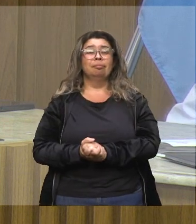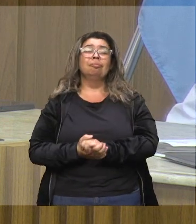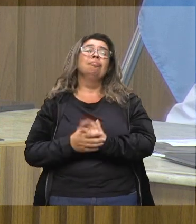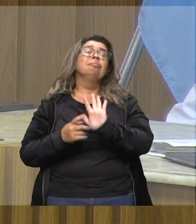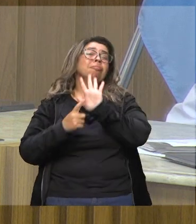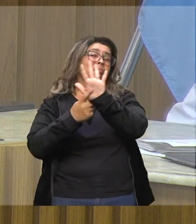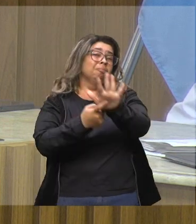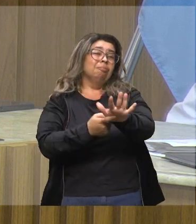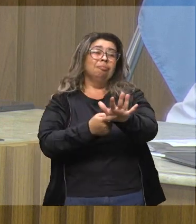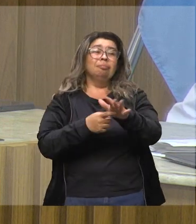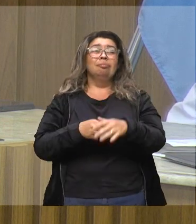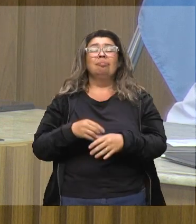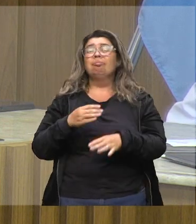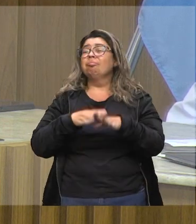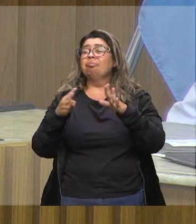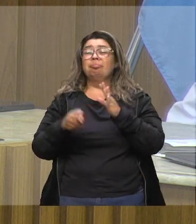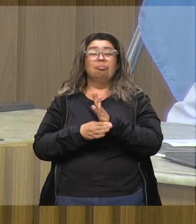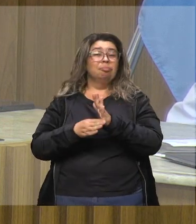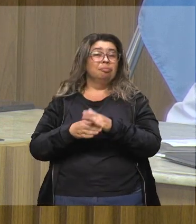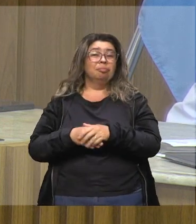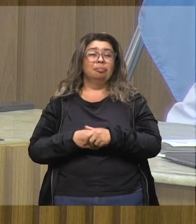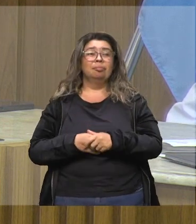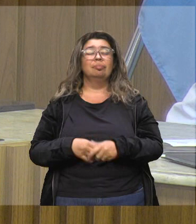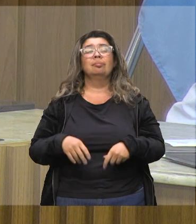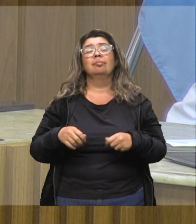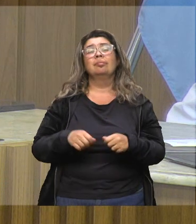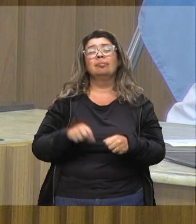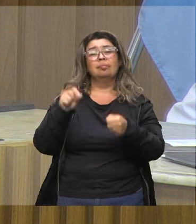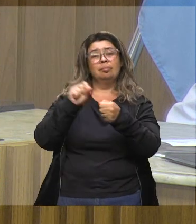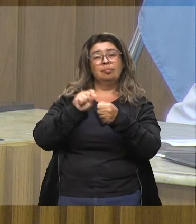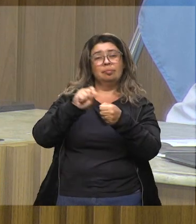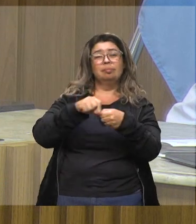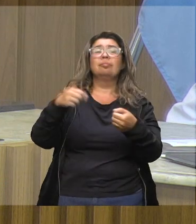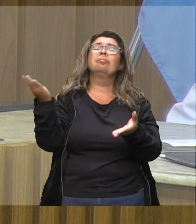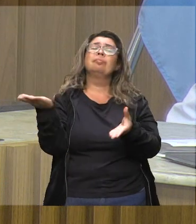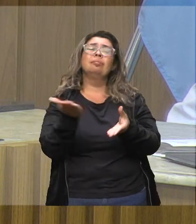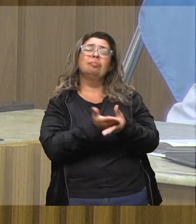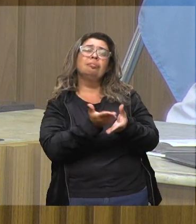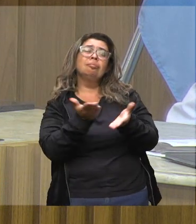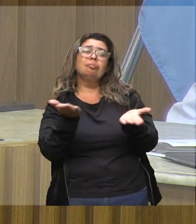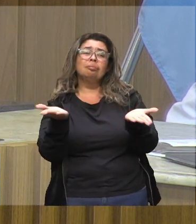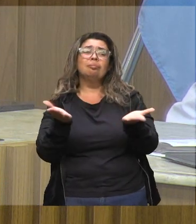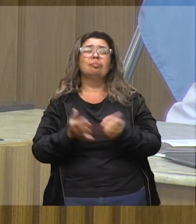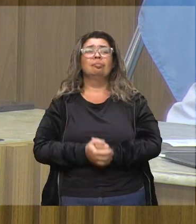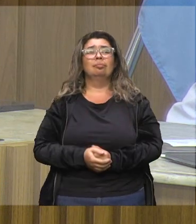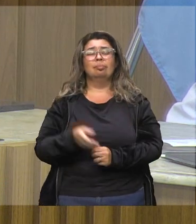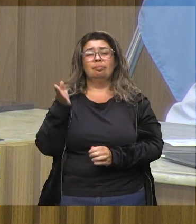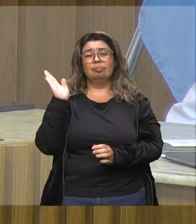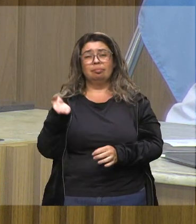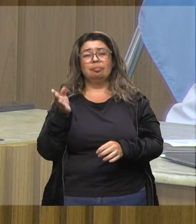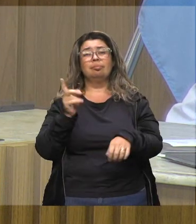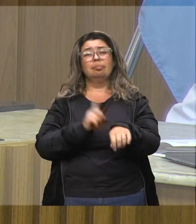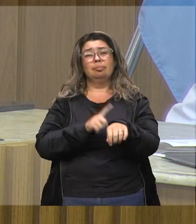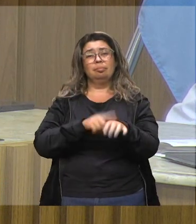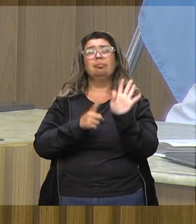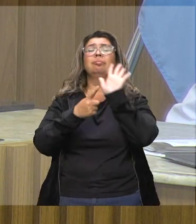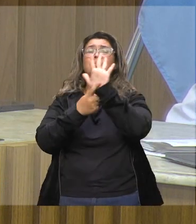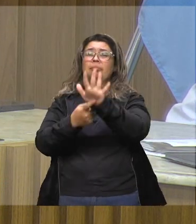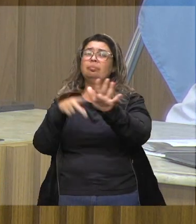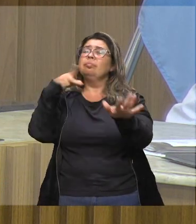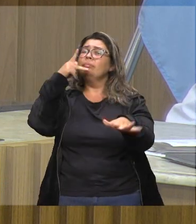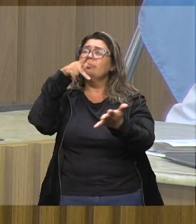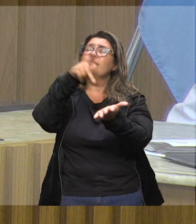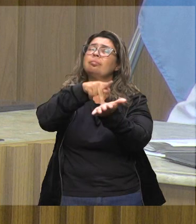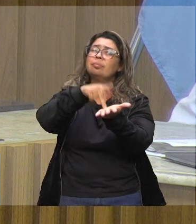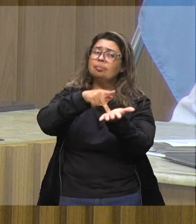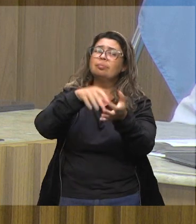escancarado, tá tudo claro, todo esse processo que vem sendo feito. Poxa, já não está na hora de abrir o jogo, falar a